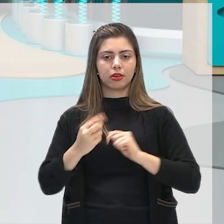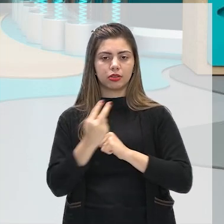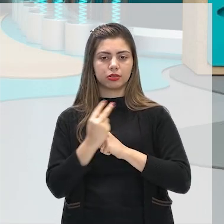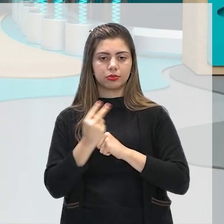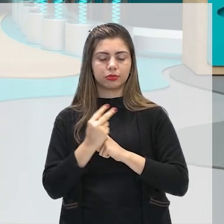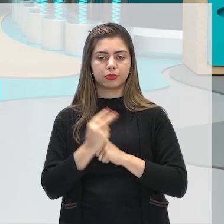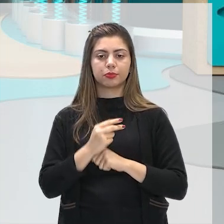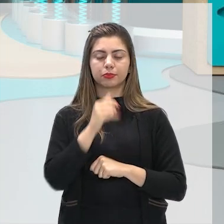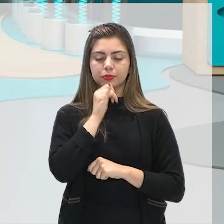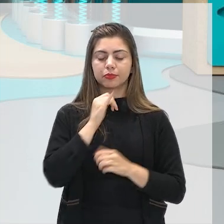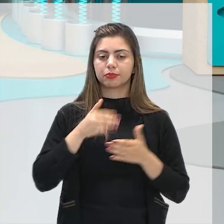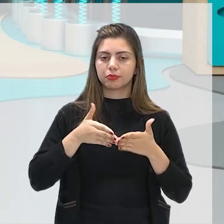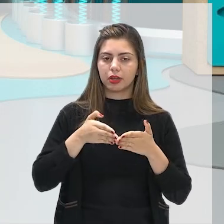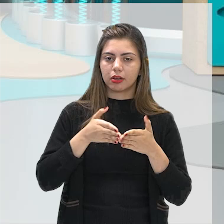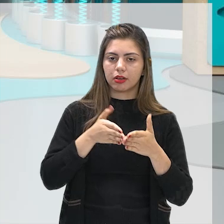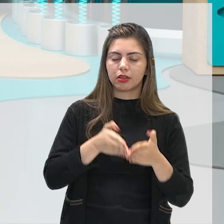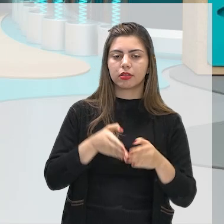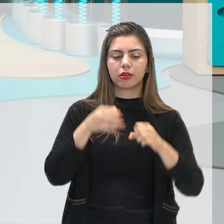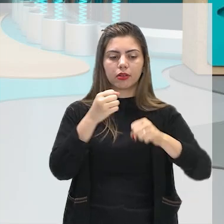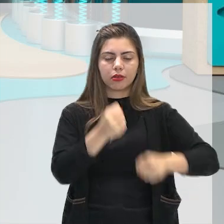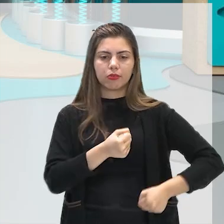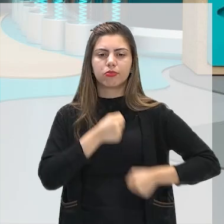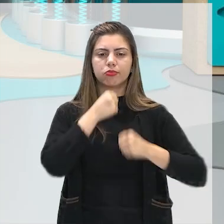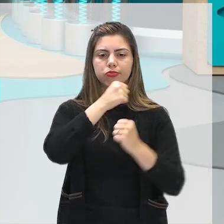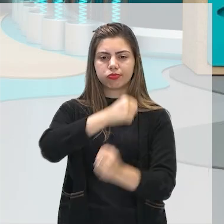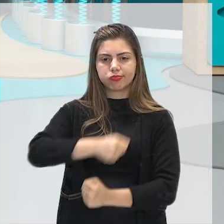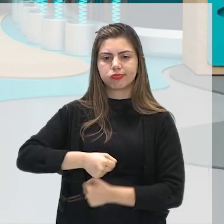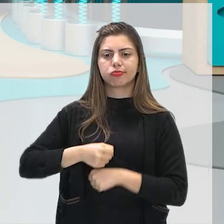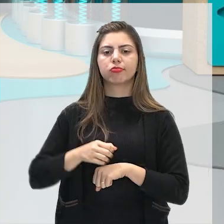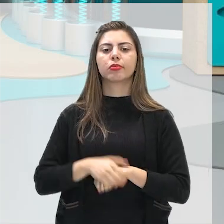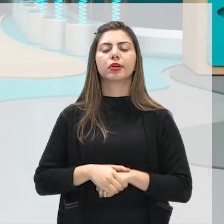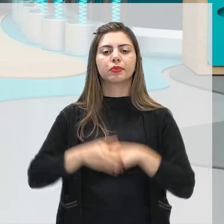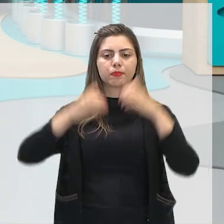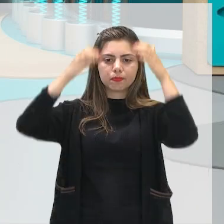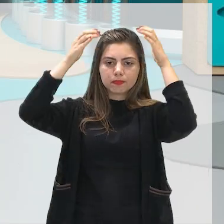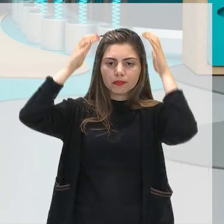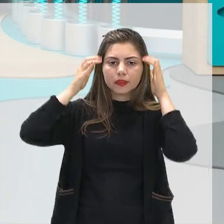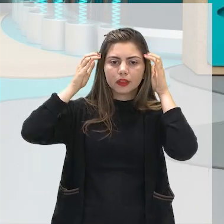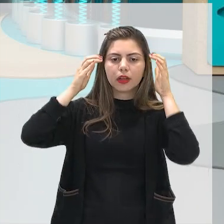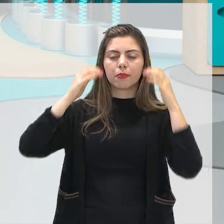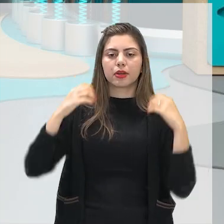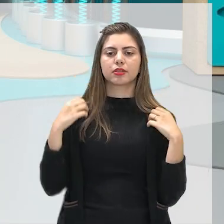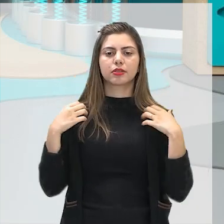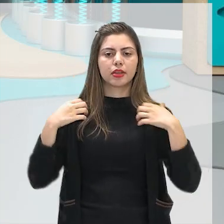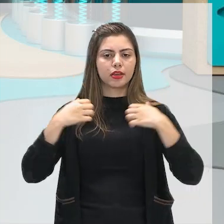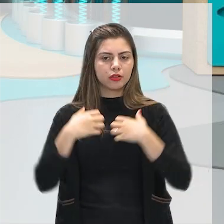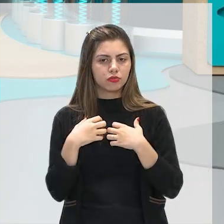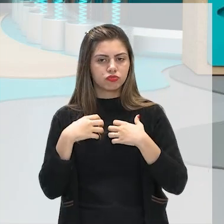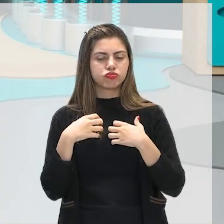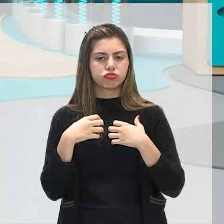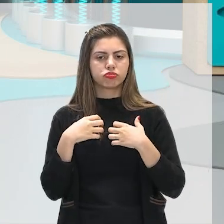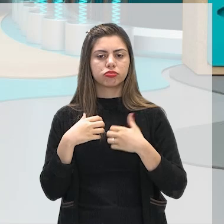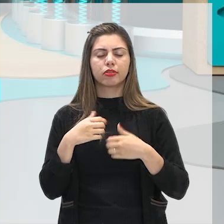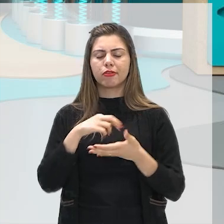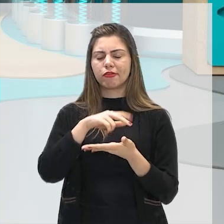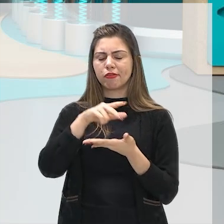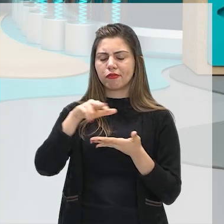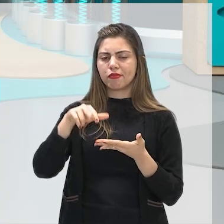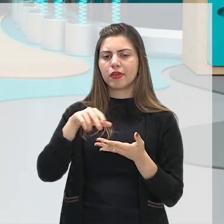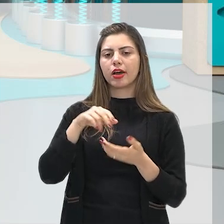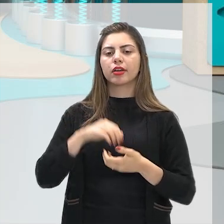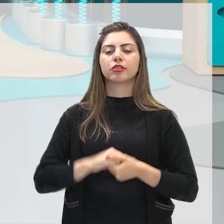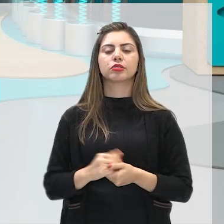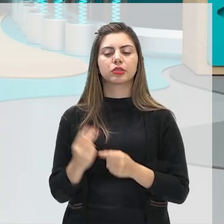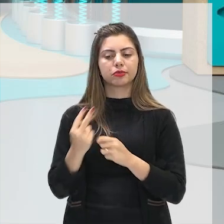a canoa, nós temos os remos, capacete, colete, entre outros que são importantes